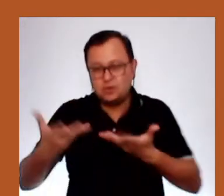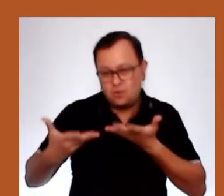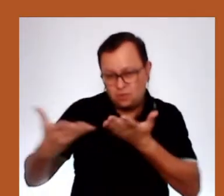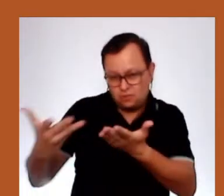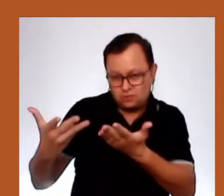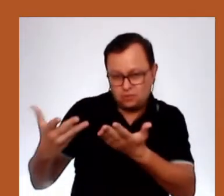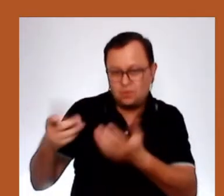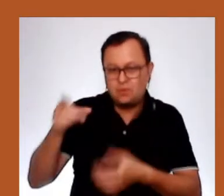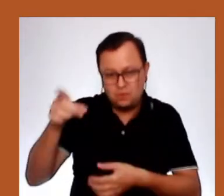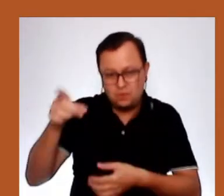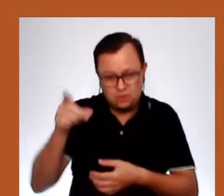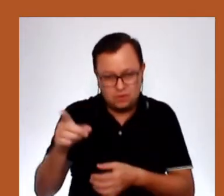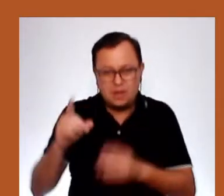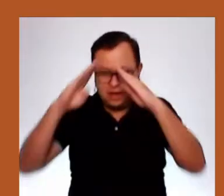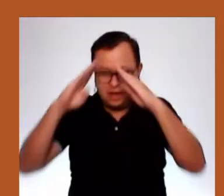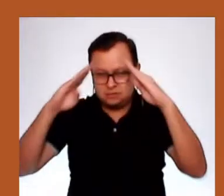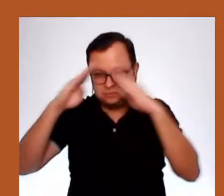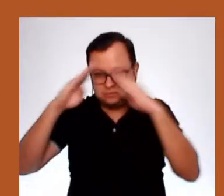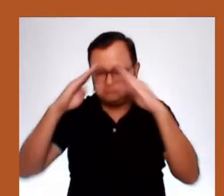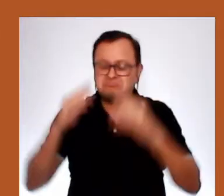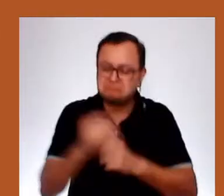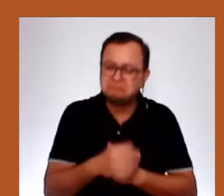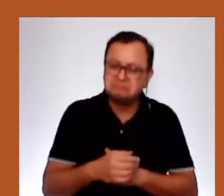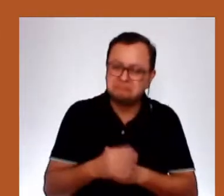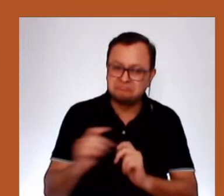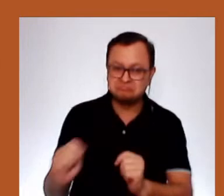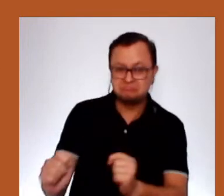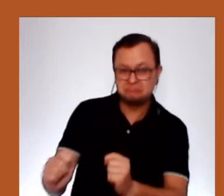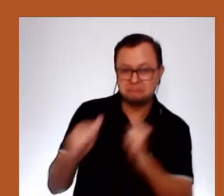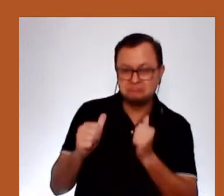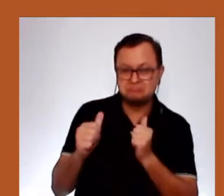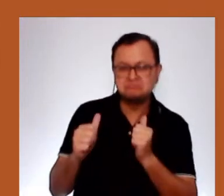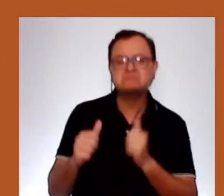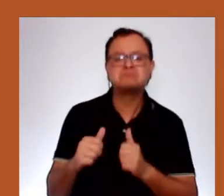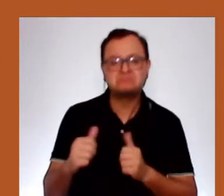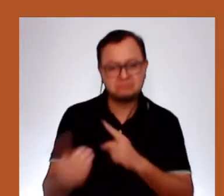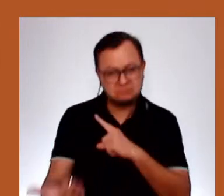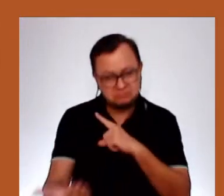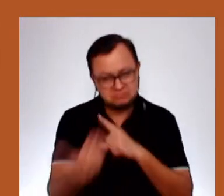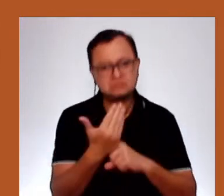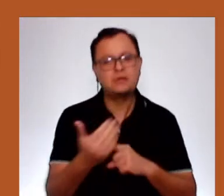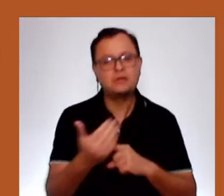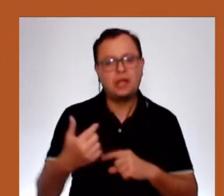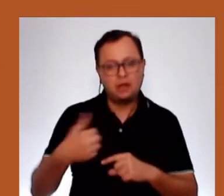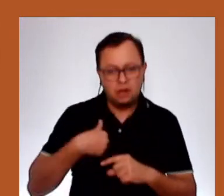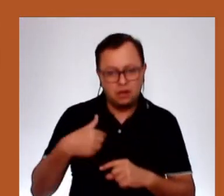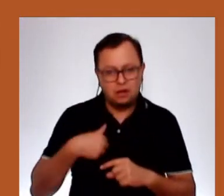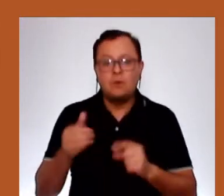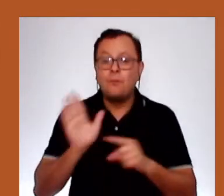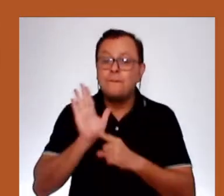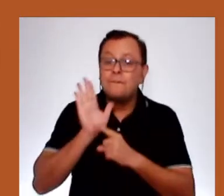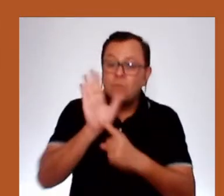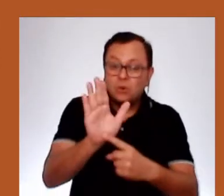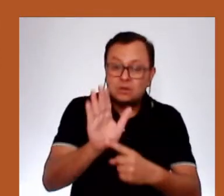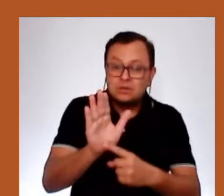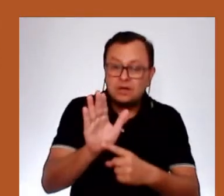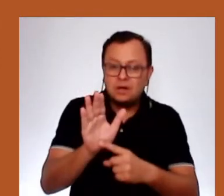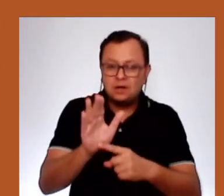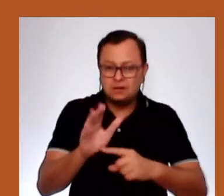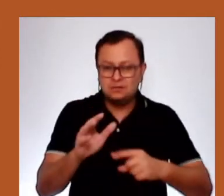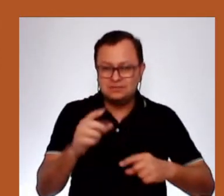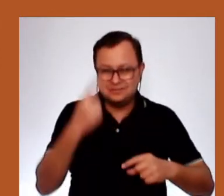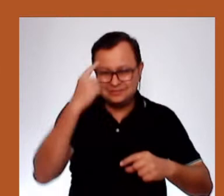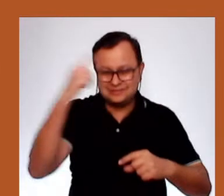foi um prêmio, né, de poder consolidar um pouco a vida, dar uma